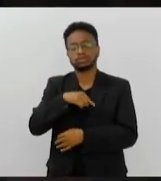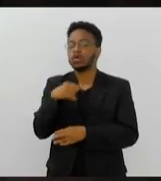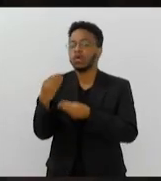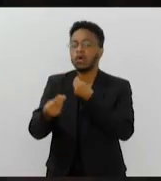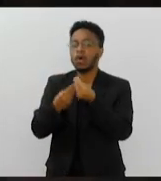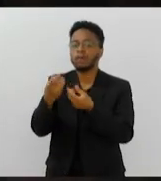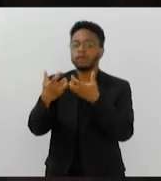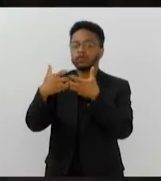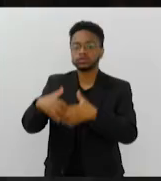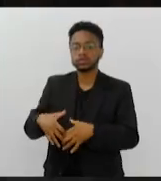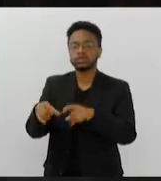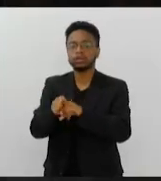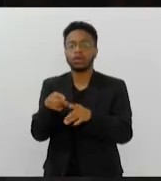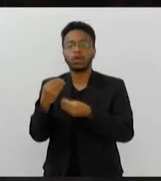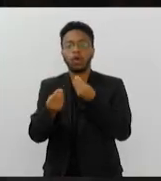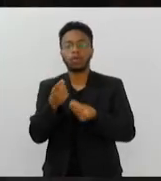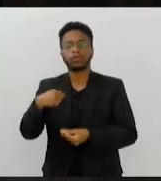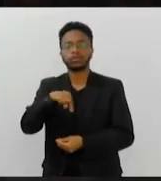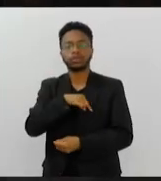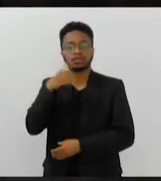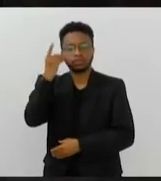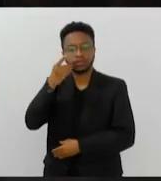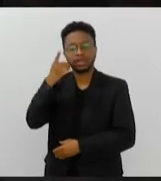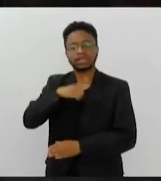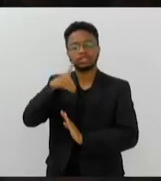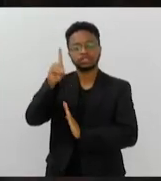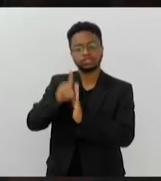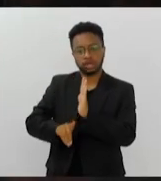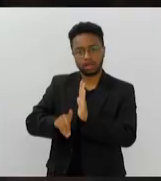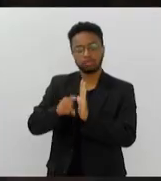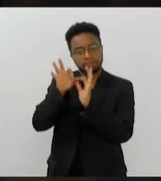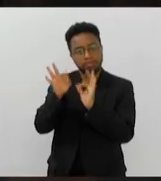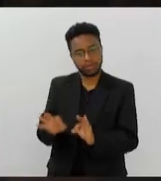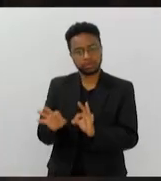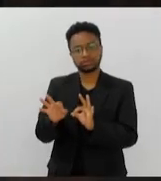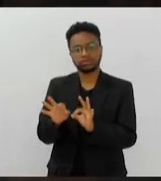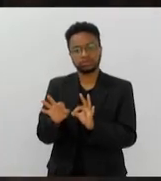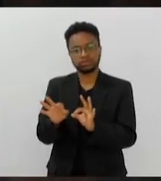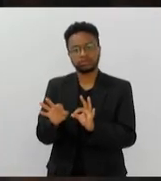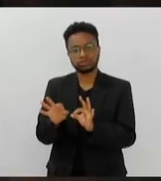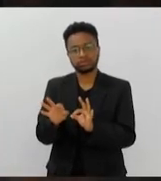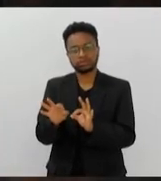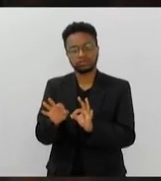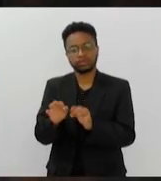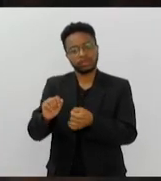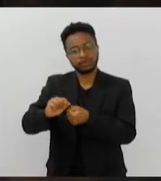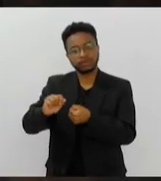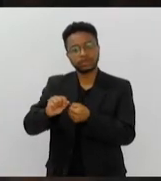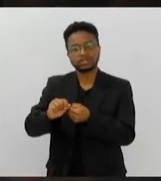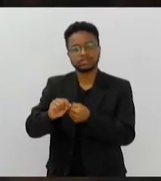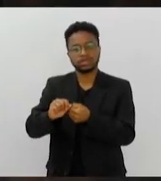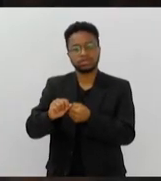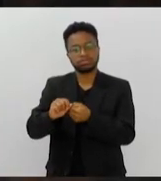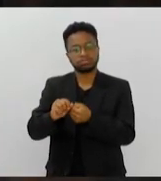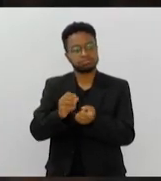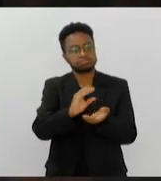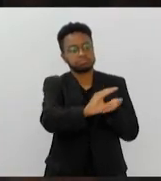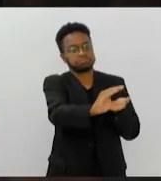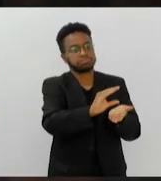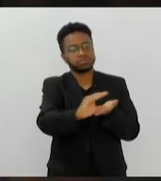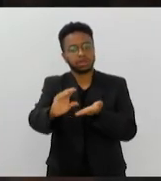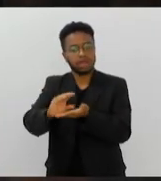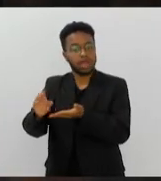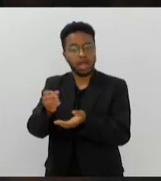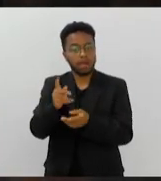forma nós, enquanto deputados, teremos o direito, realmente, de efetuar na ponta para a população